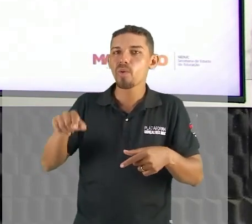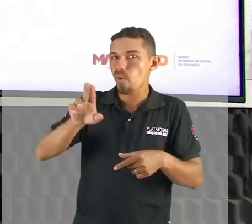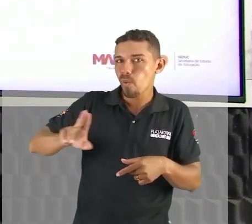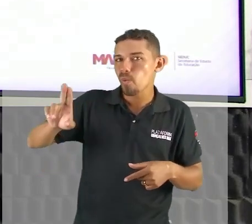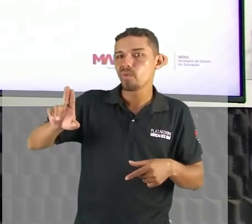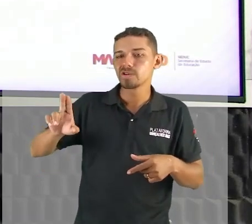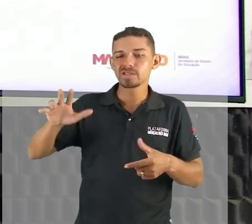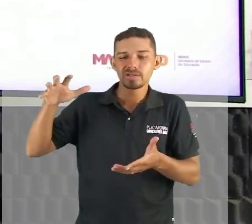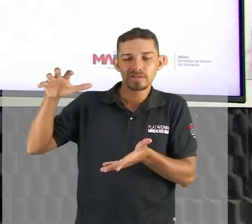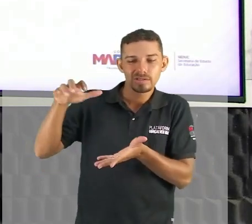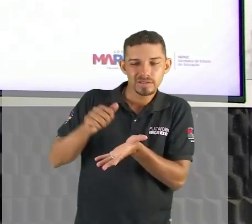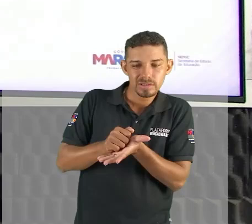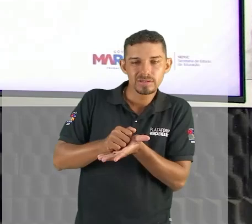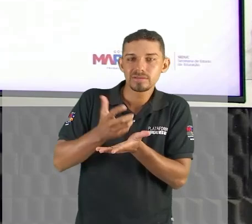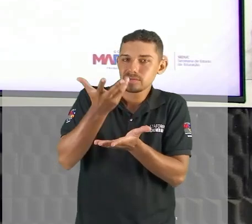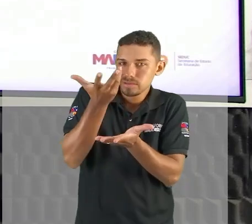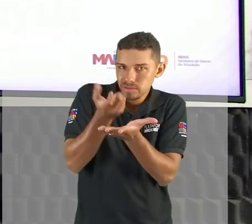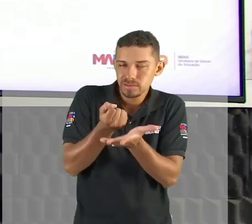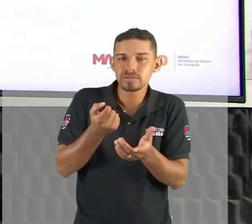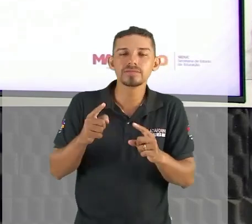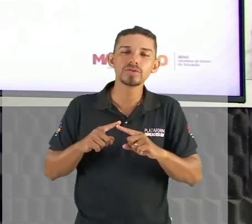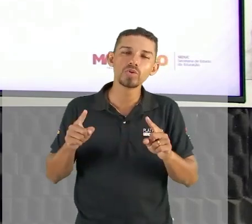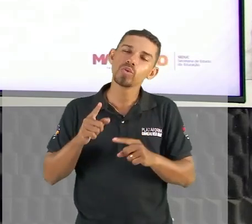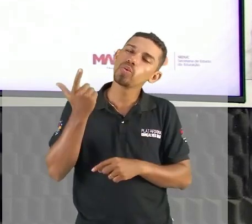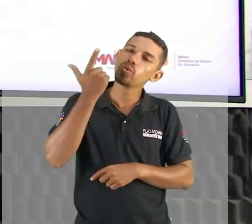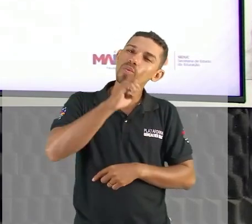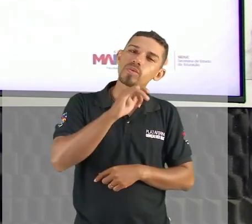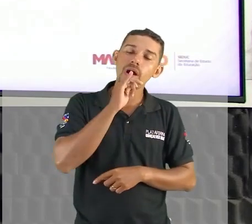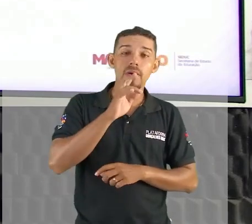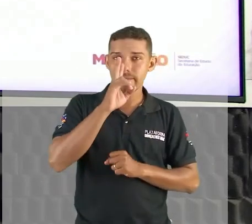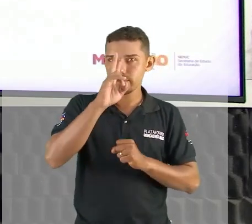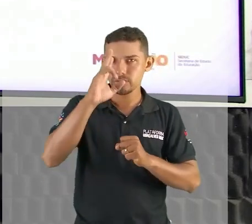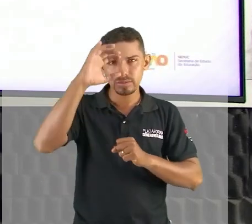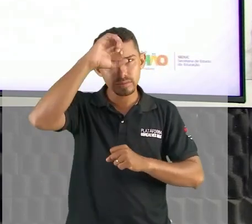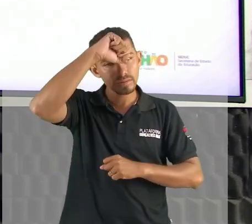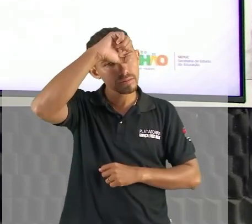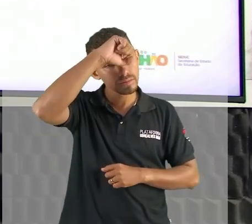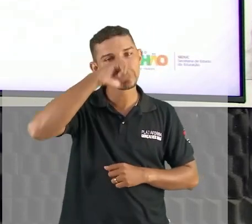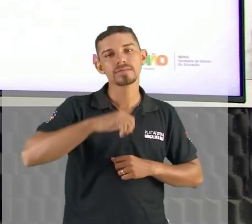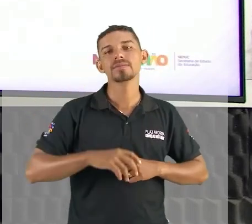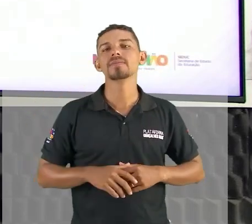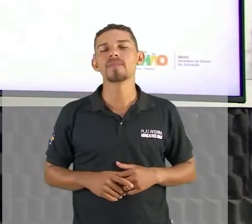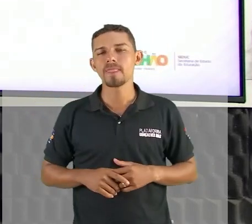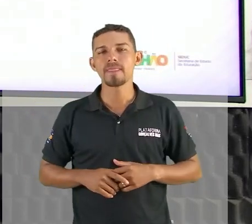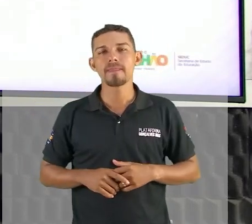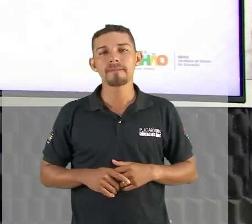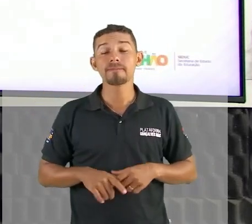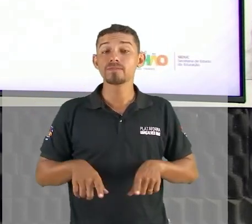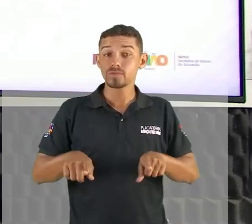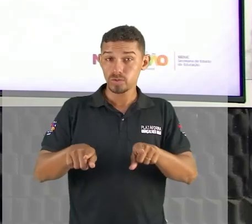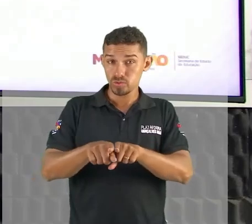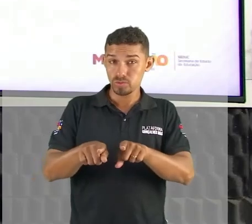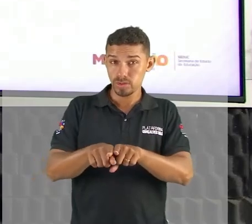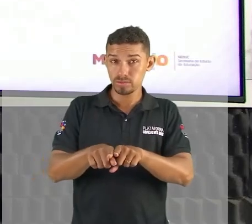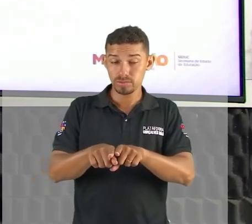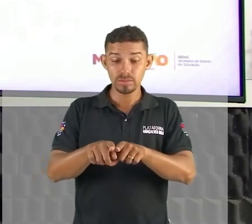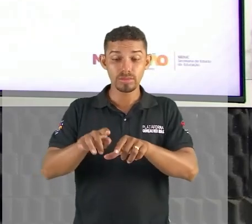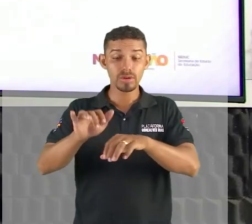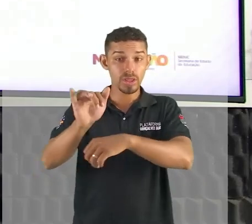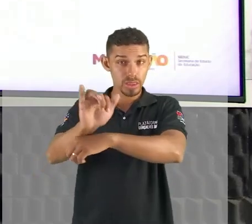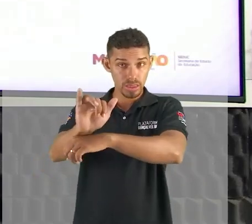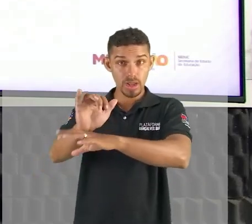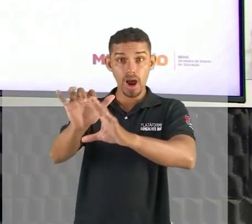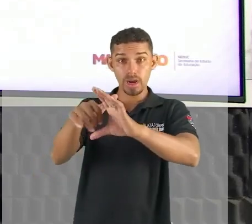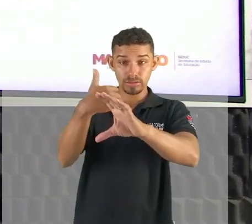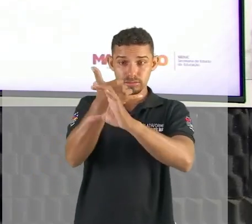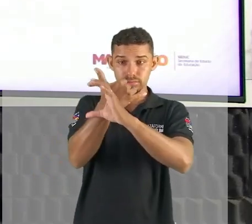utilize o material para que você possa se fortalecer nos estudos. E também, claro, acione o sininho lá da